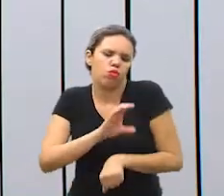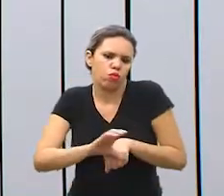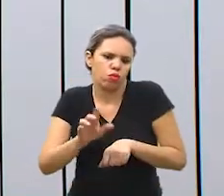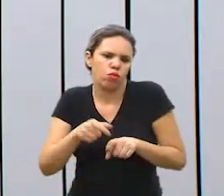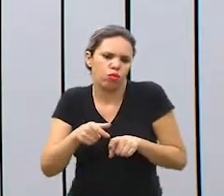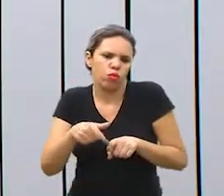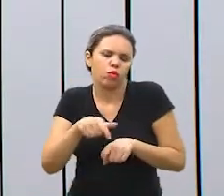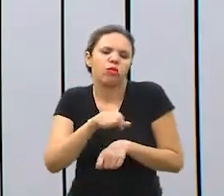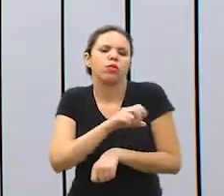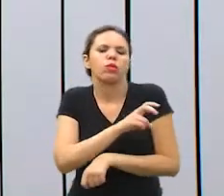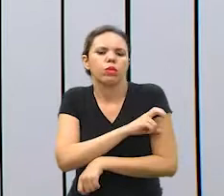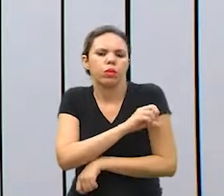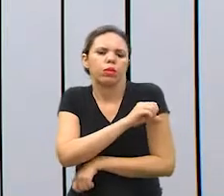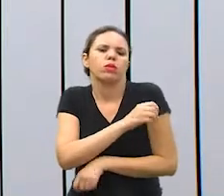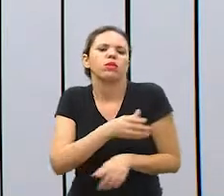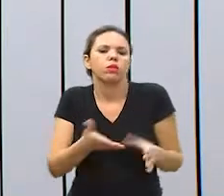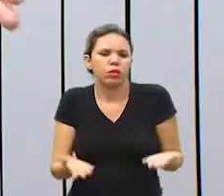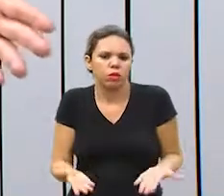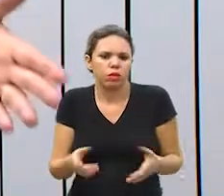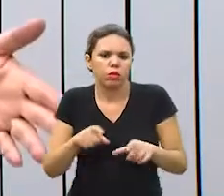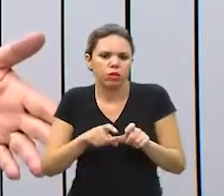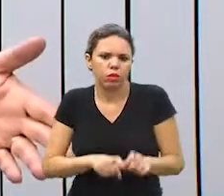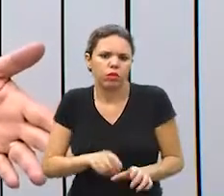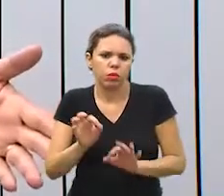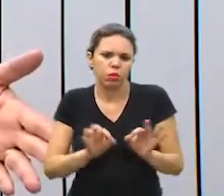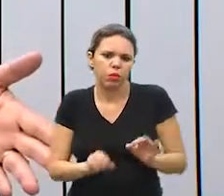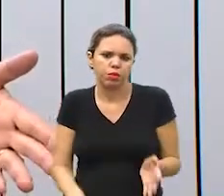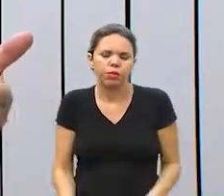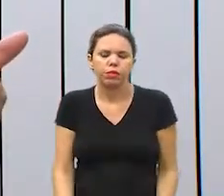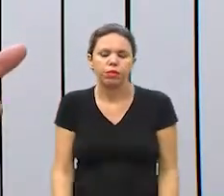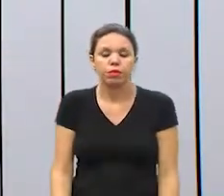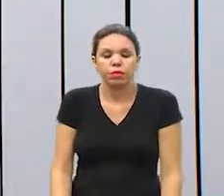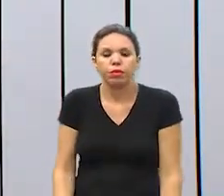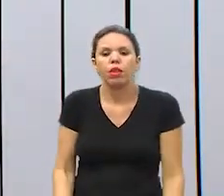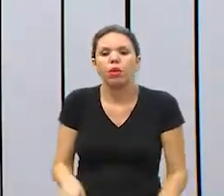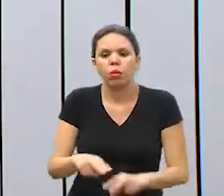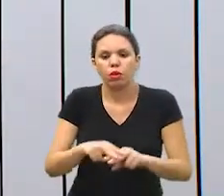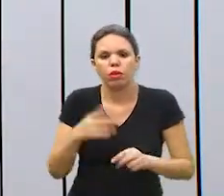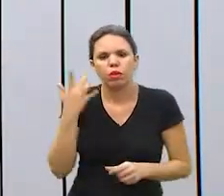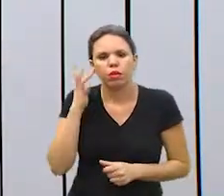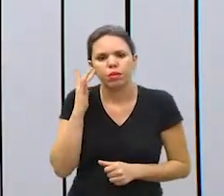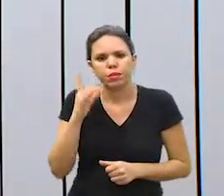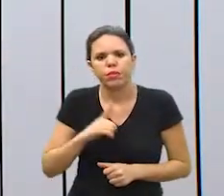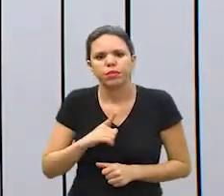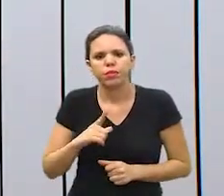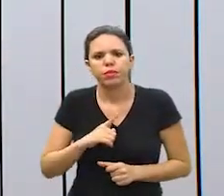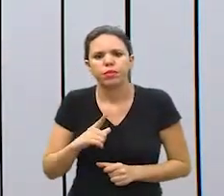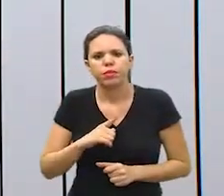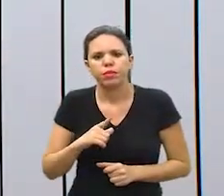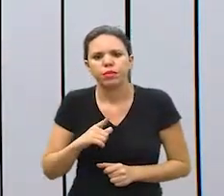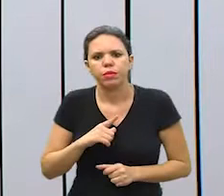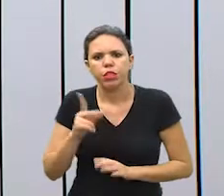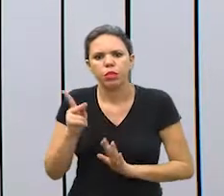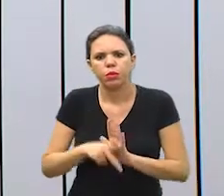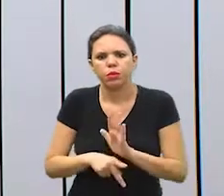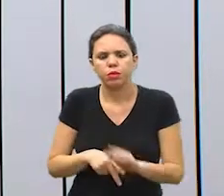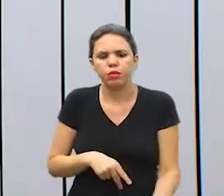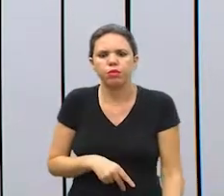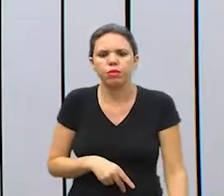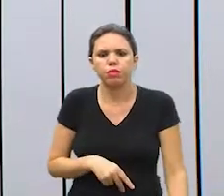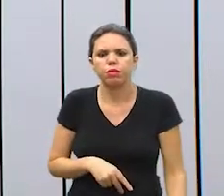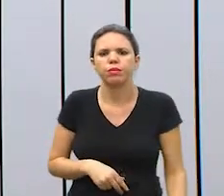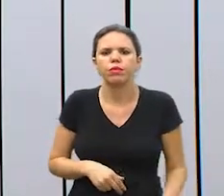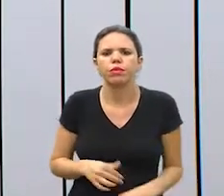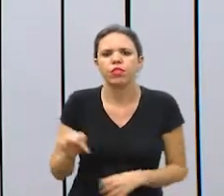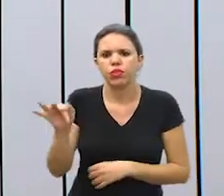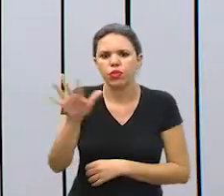momento de pandemia, mas como todos, isso depende de regulamentação. Por isso que eu acho que se tivéssemos um projeto a